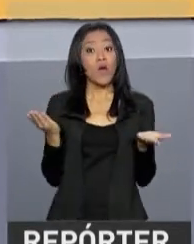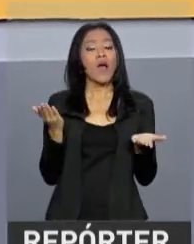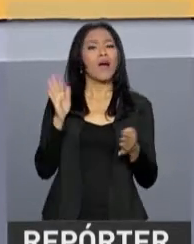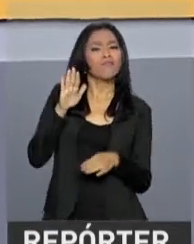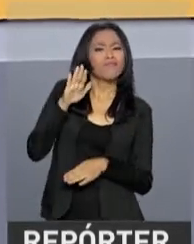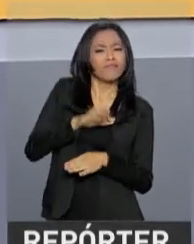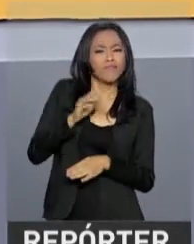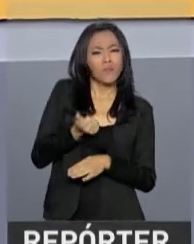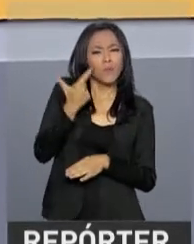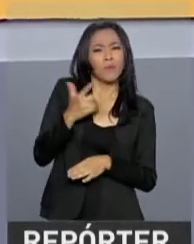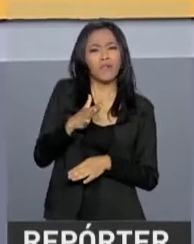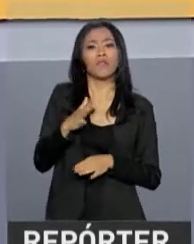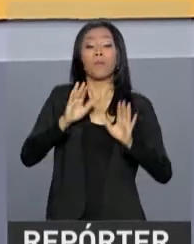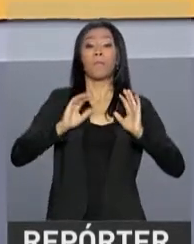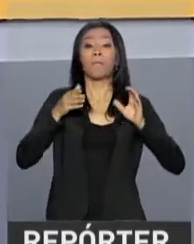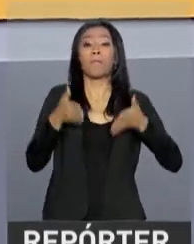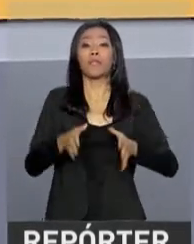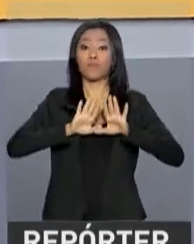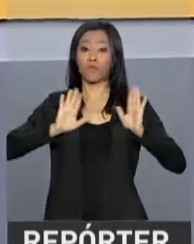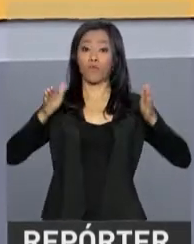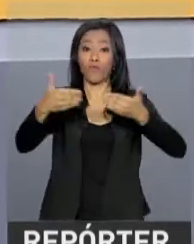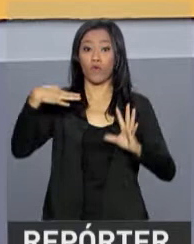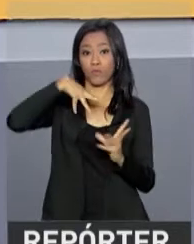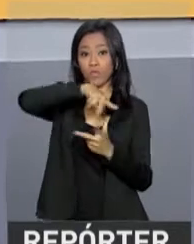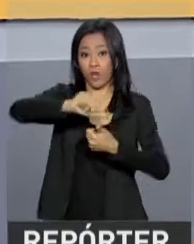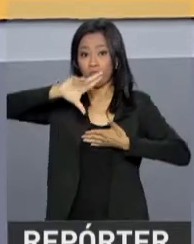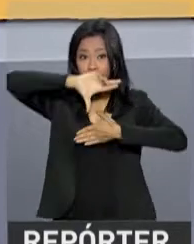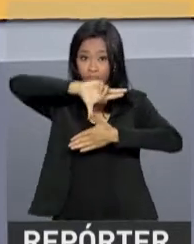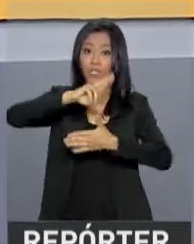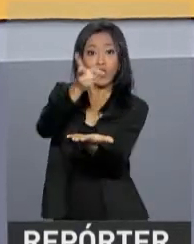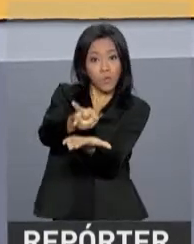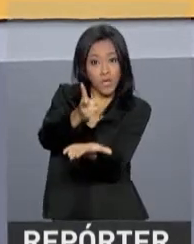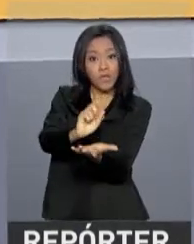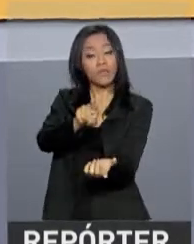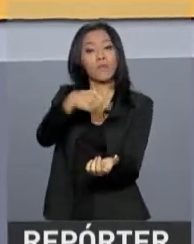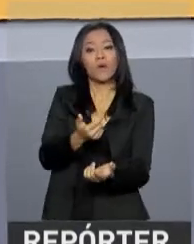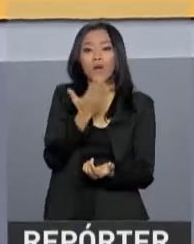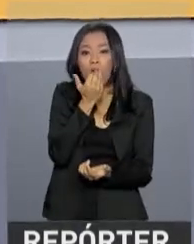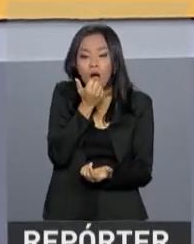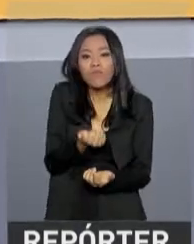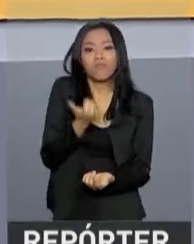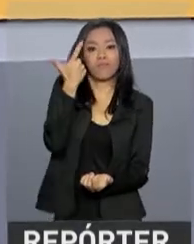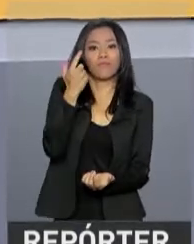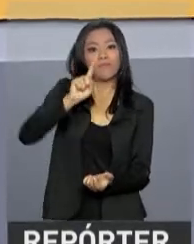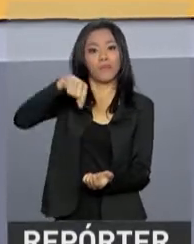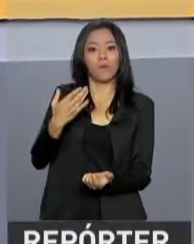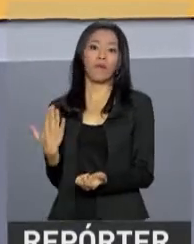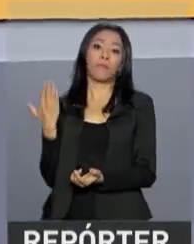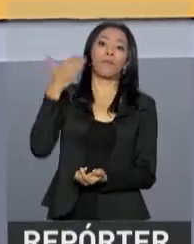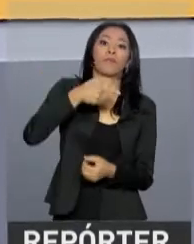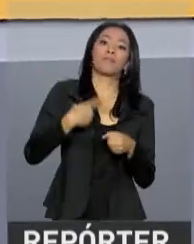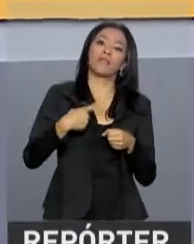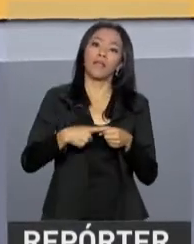econômico mundial para a américa latina e em seguida de um almoço no mesmo fórum à tarde temer estará na cidade de ribeirão preto